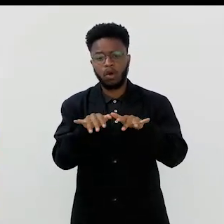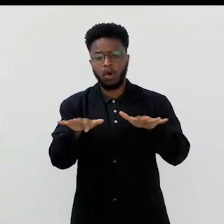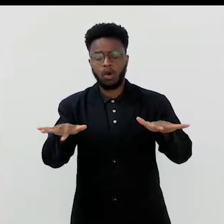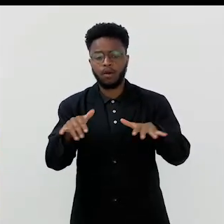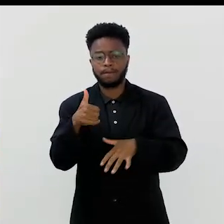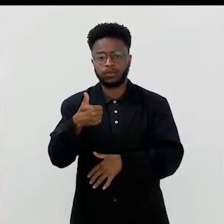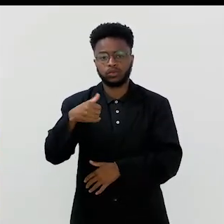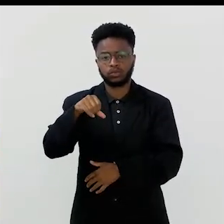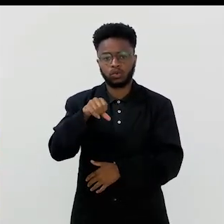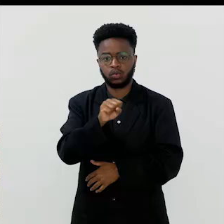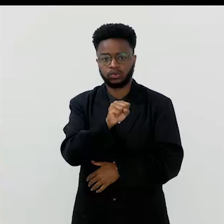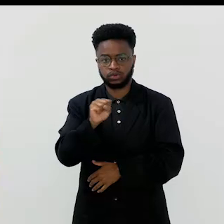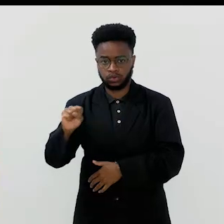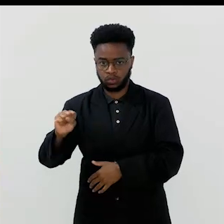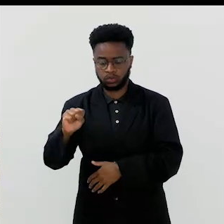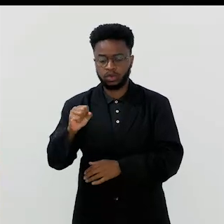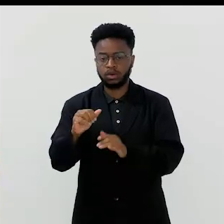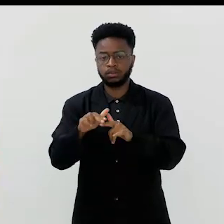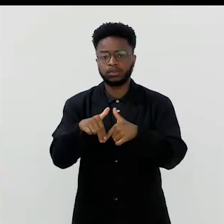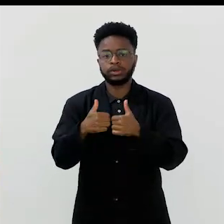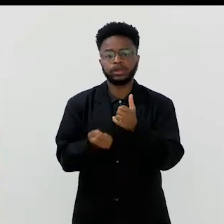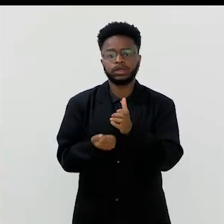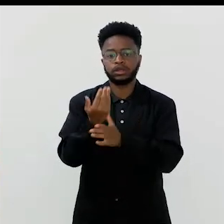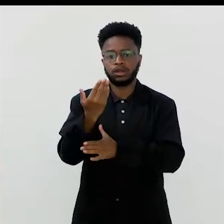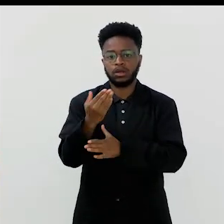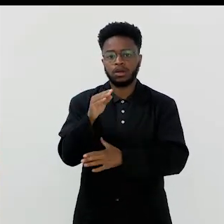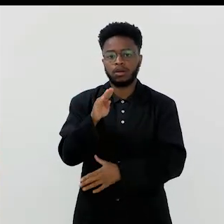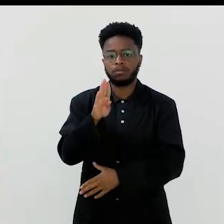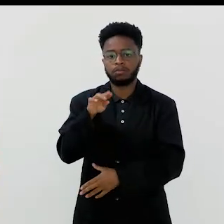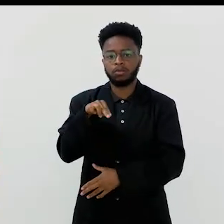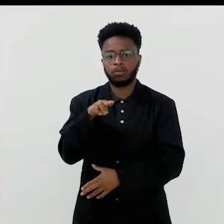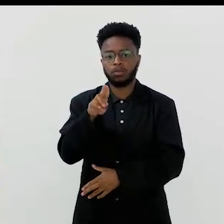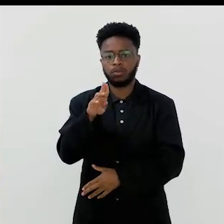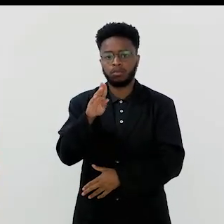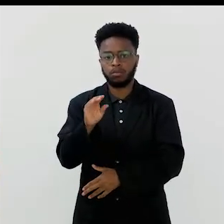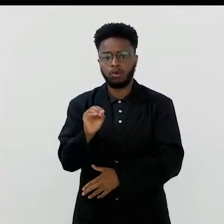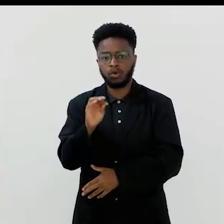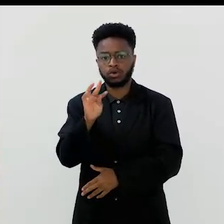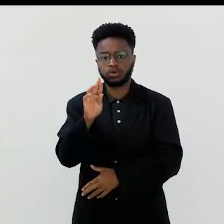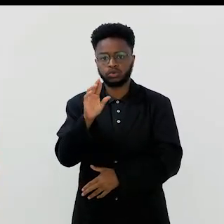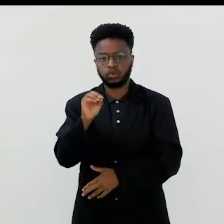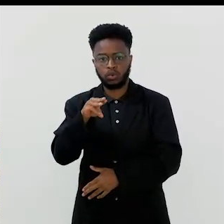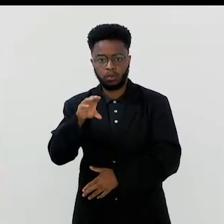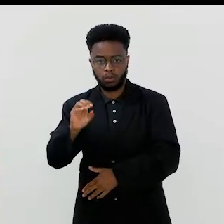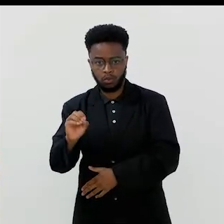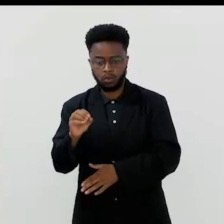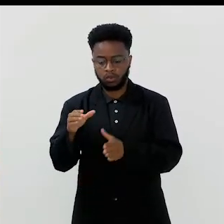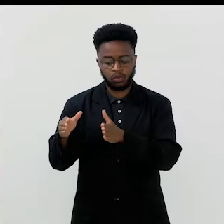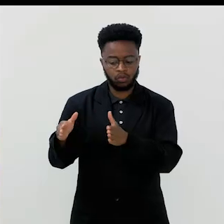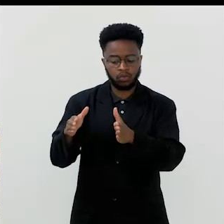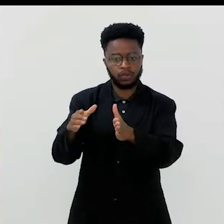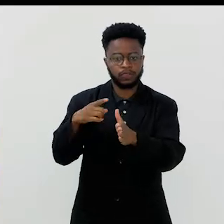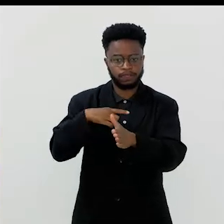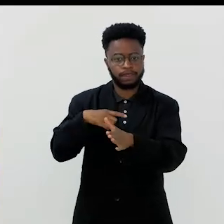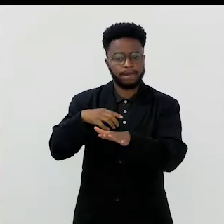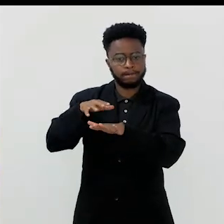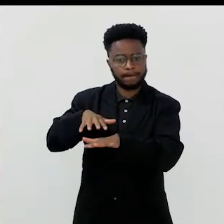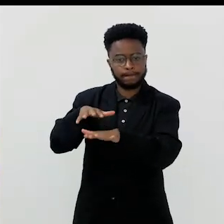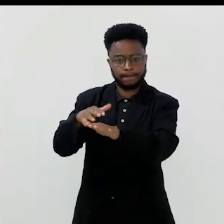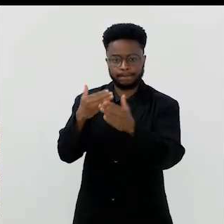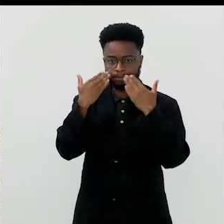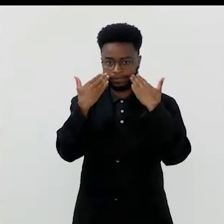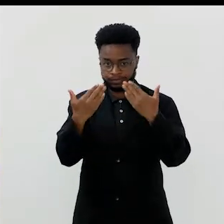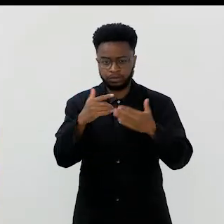proporção gigantesca em 88 com a criação do Bumbódromo do Amazonino Mendes, que fez aquele trabalho lá,